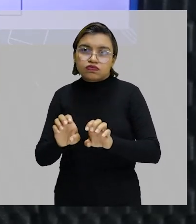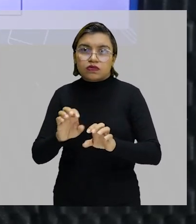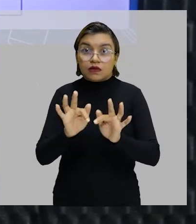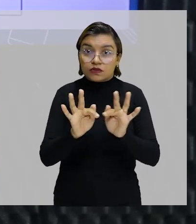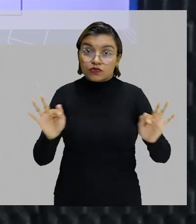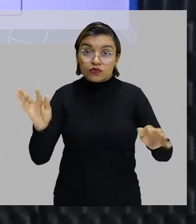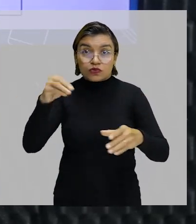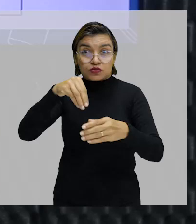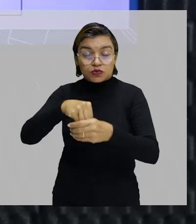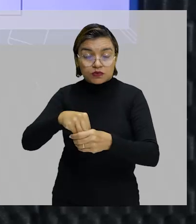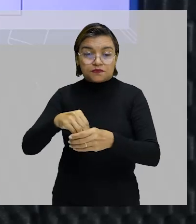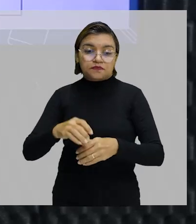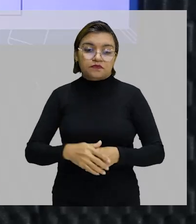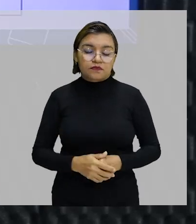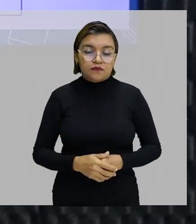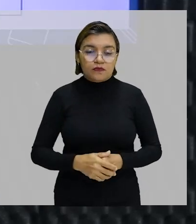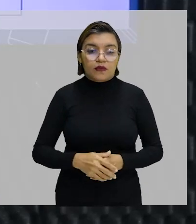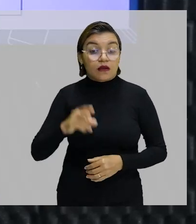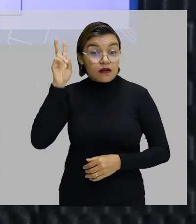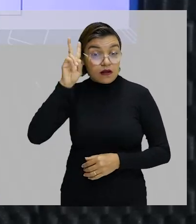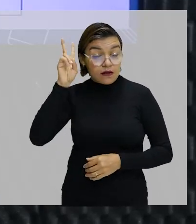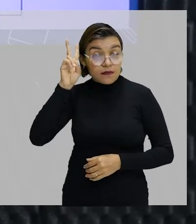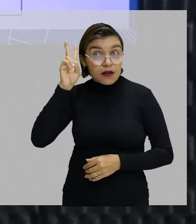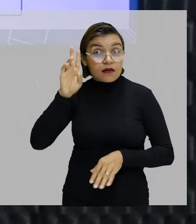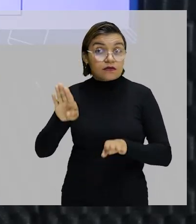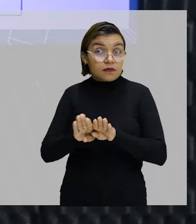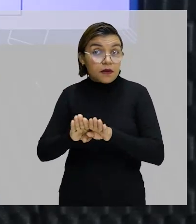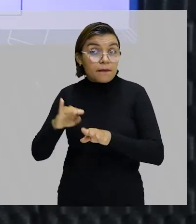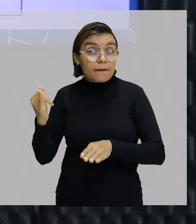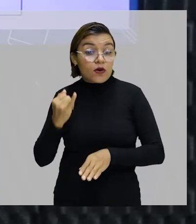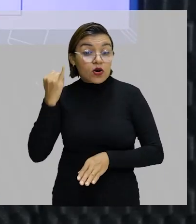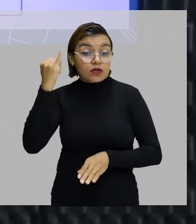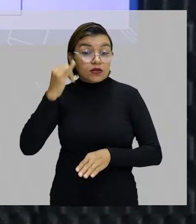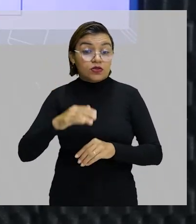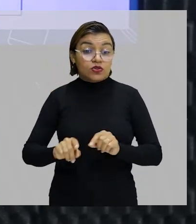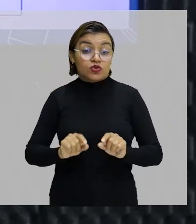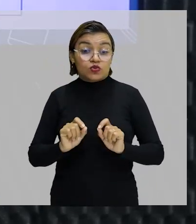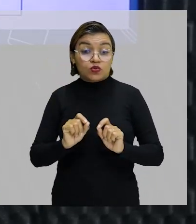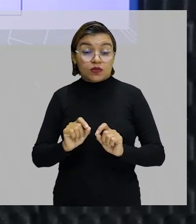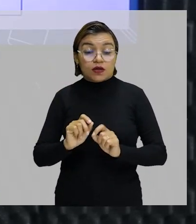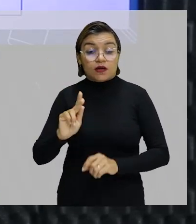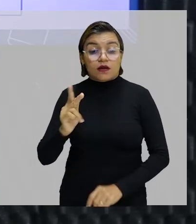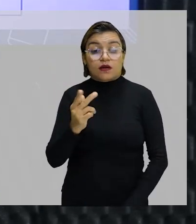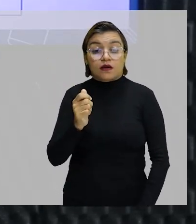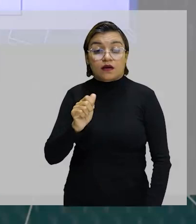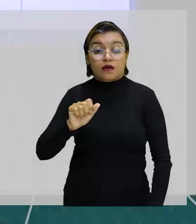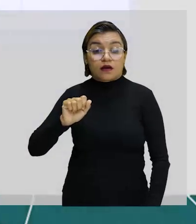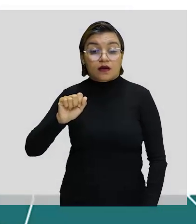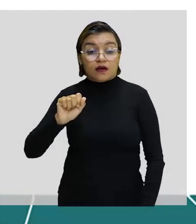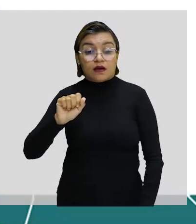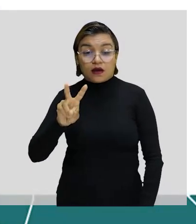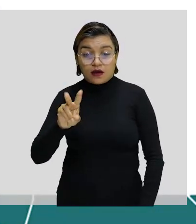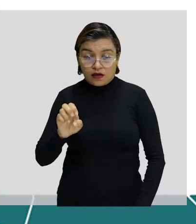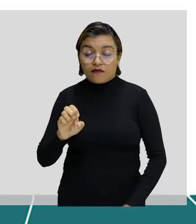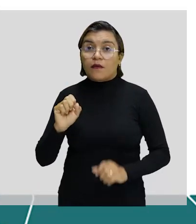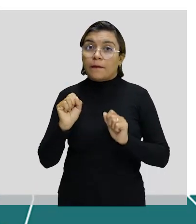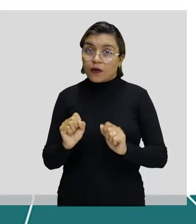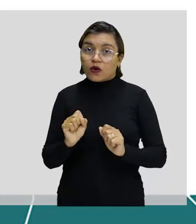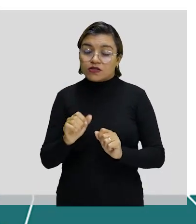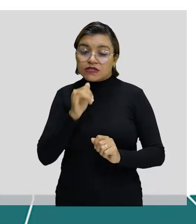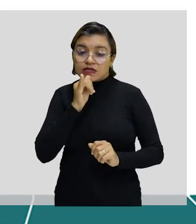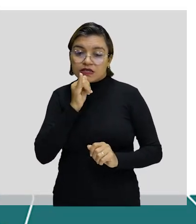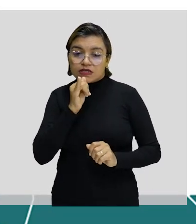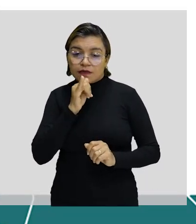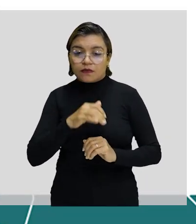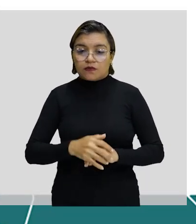dessa sentença. É importante lembrar das contrações, tá? O verbo have pode ser contraído. Então, nas